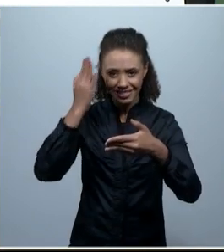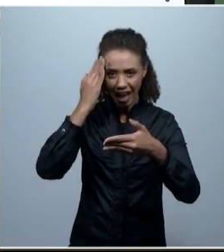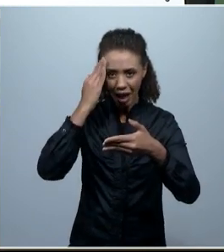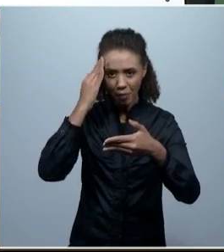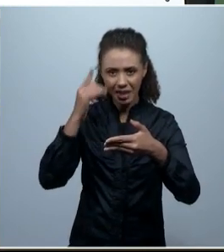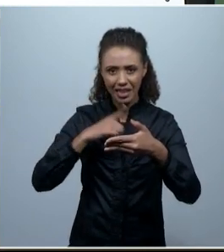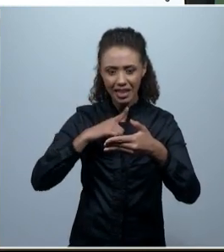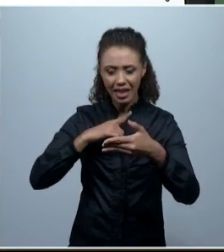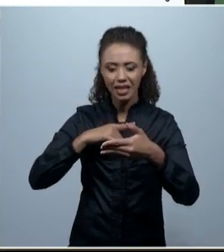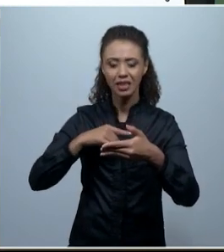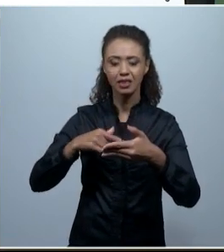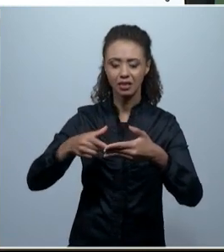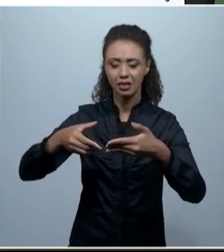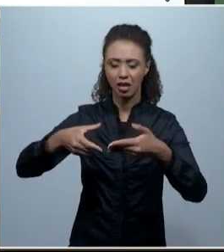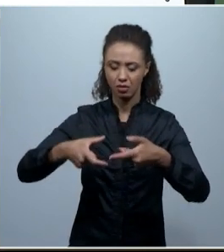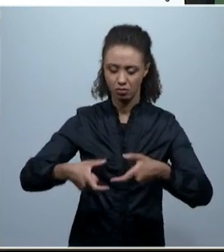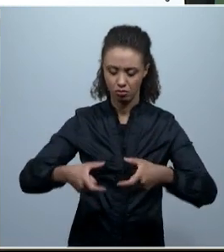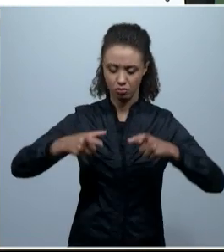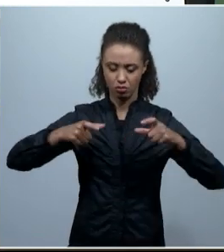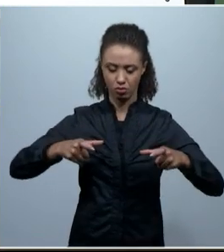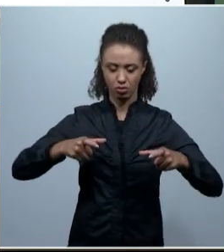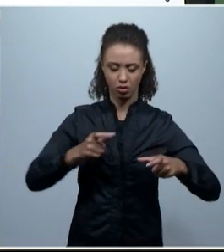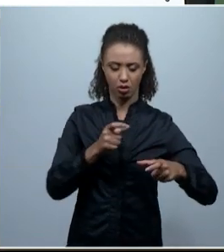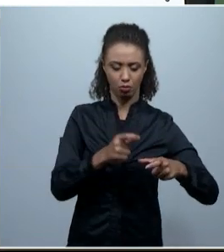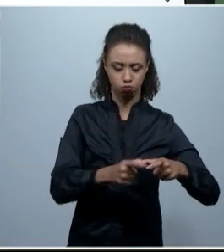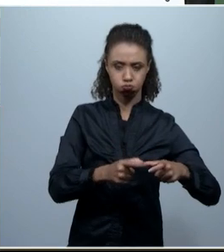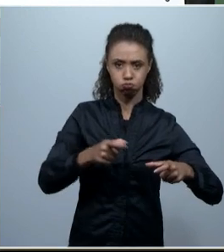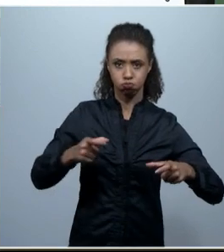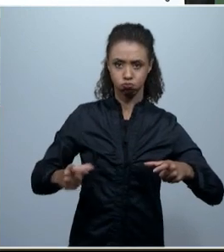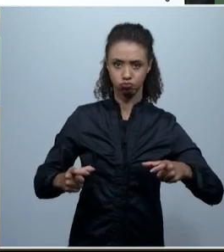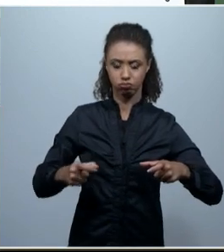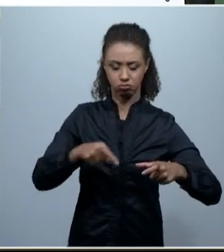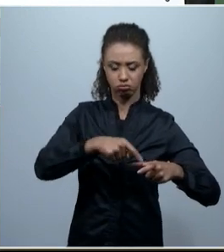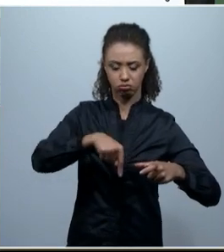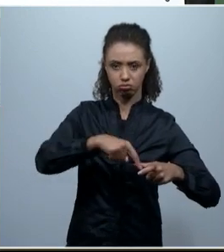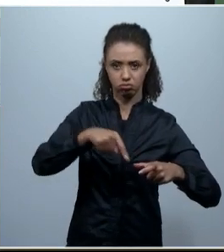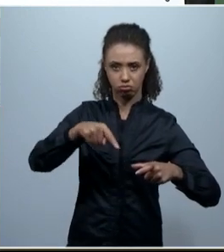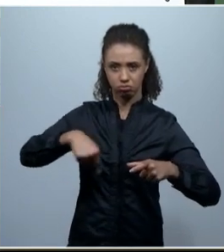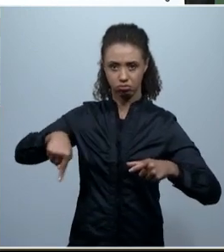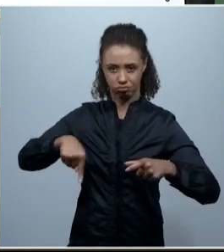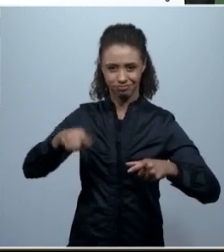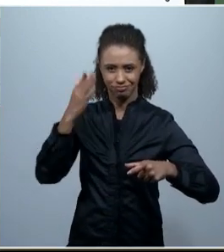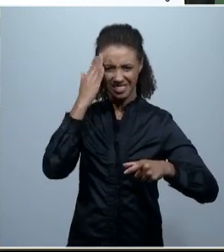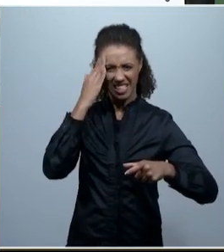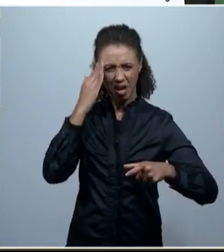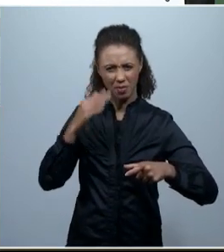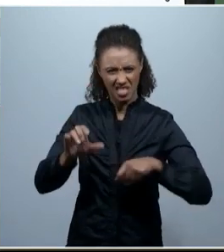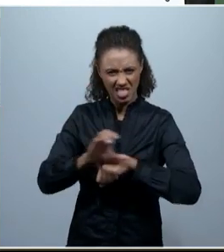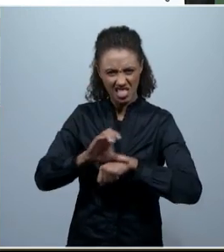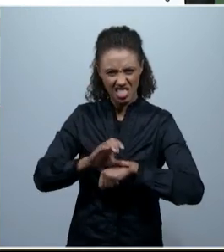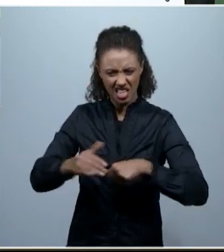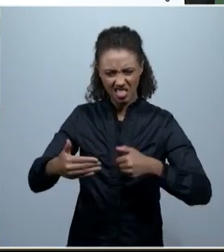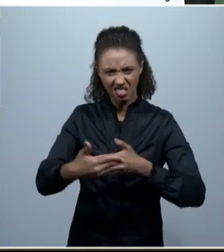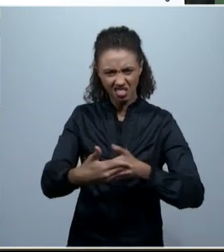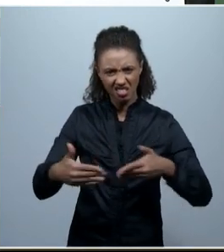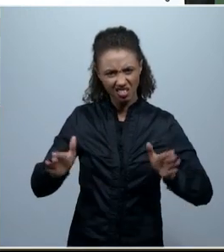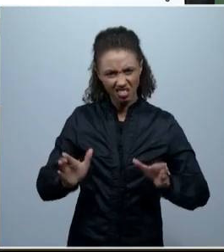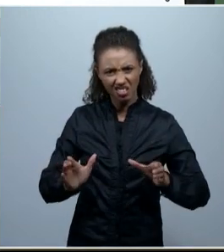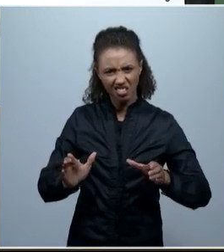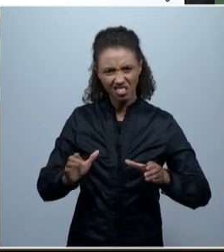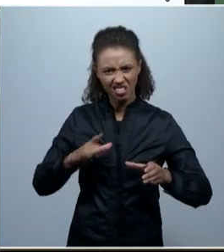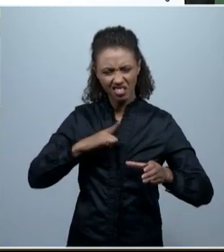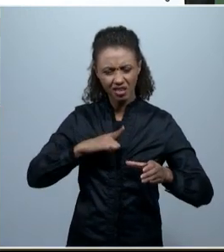mas aí você corta mais um paralelepípedo pedra le pido por dentro deixa um tijolo vazado eles são tijolos